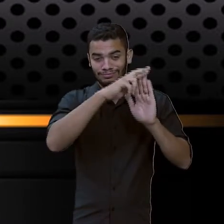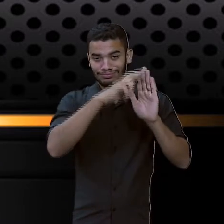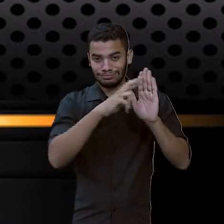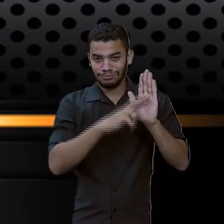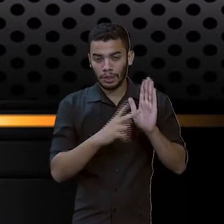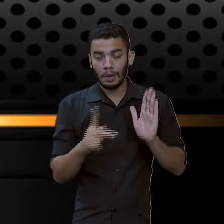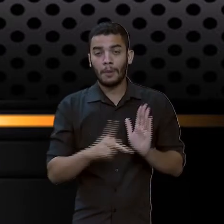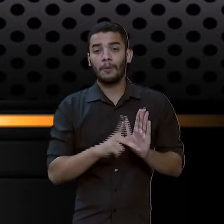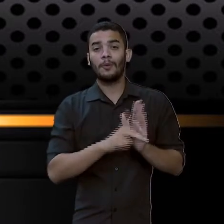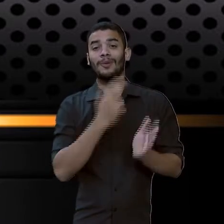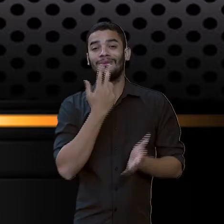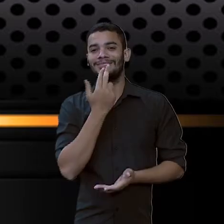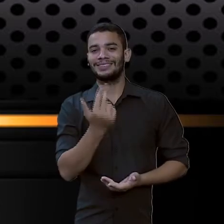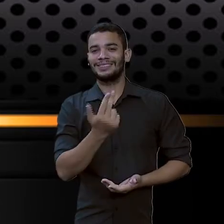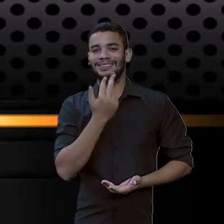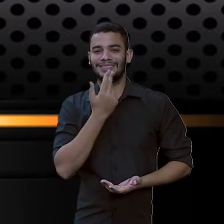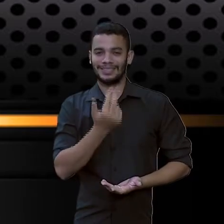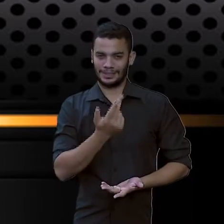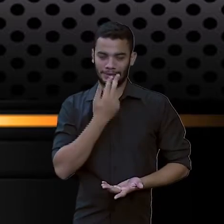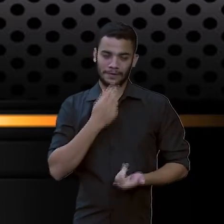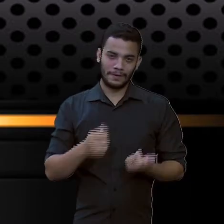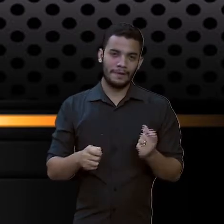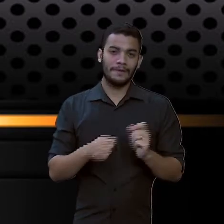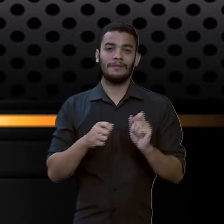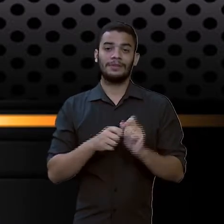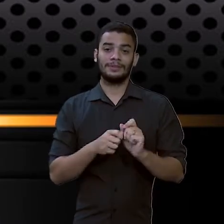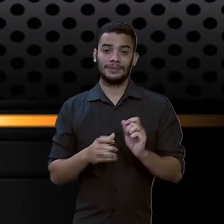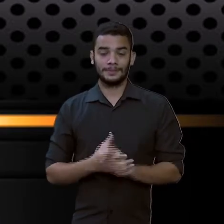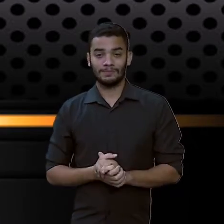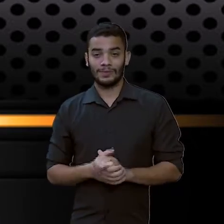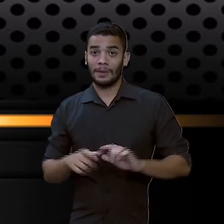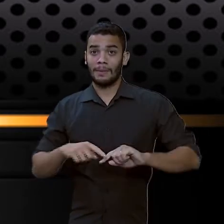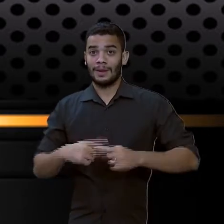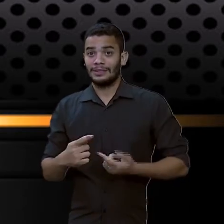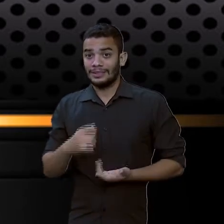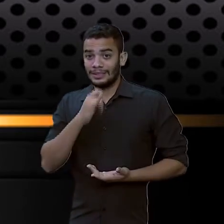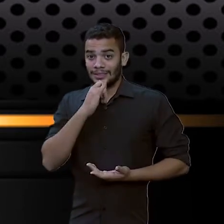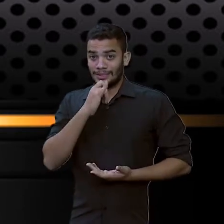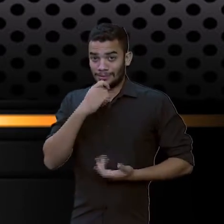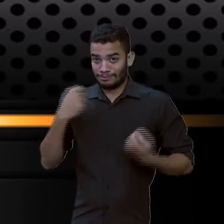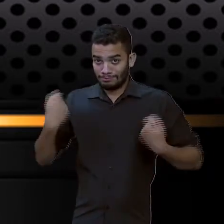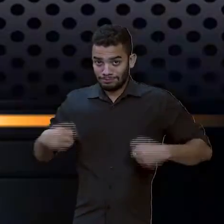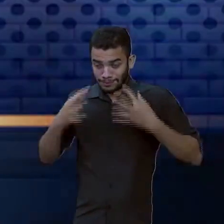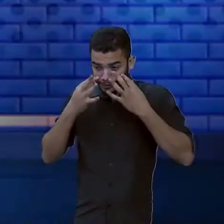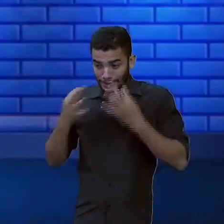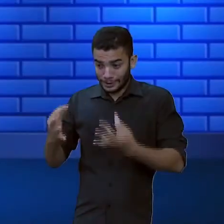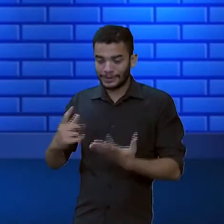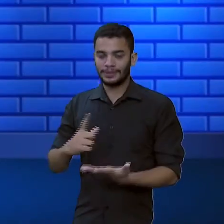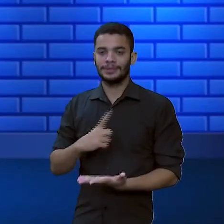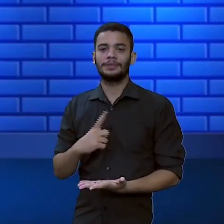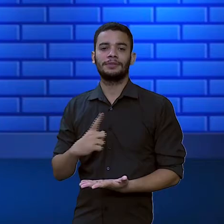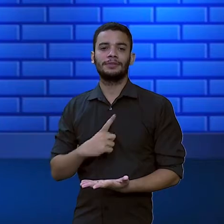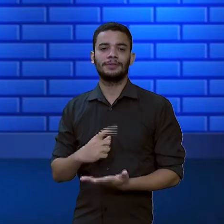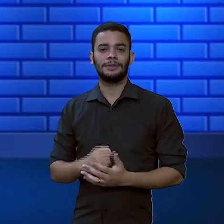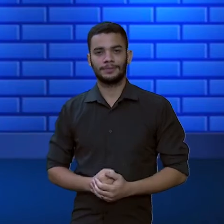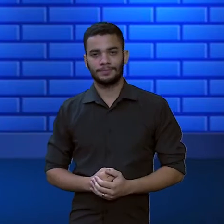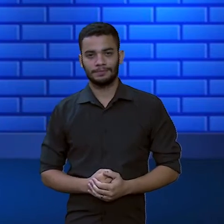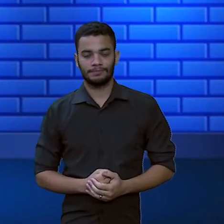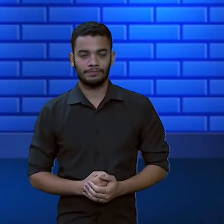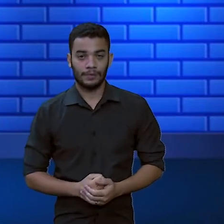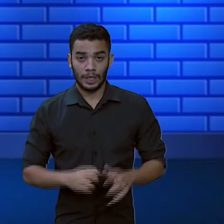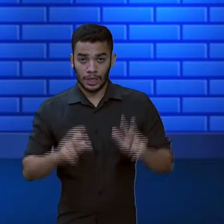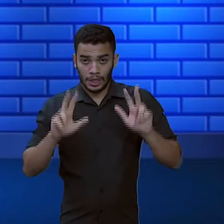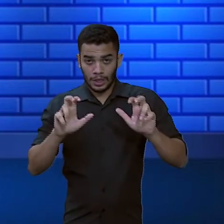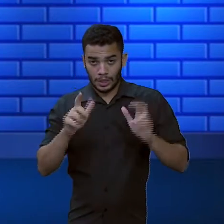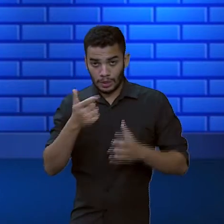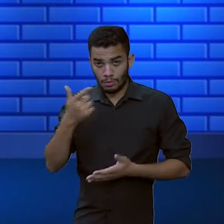Bem, como na boa pronúncia das palavras, nós temos que ter o quê? Atenção! Bora agora para o próximo conteúdo.